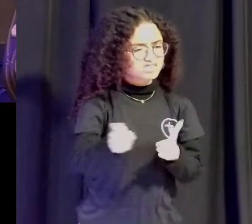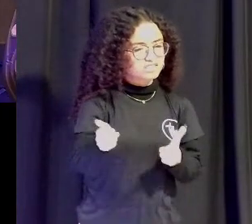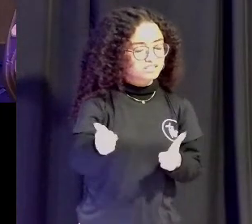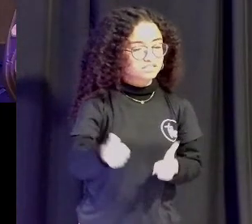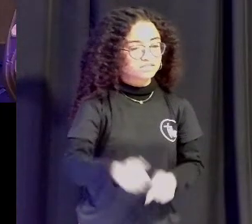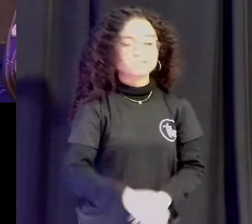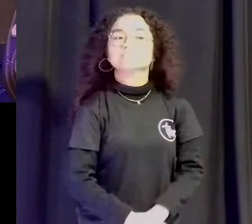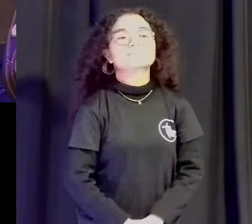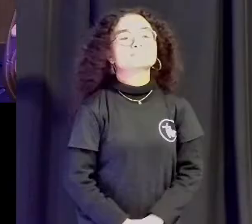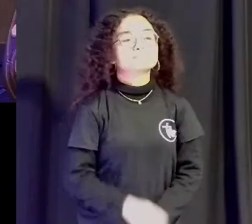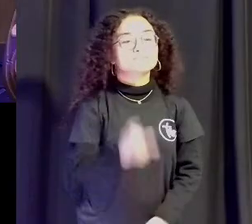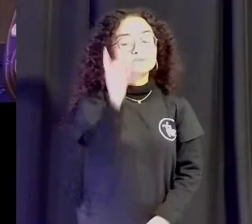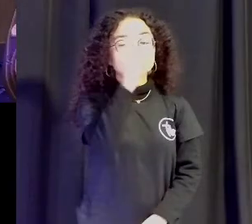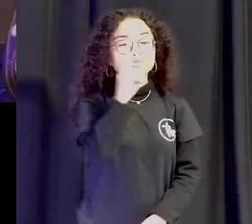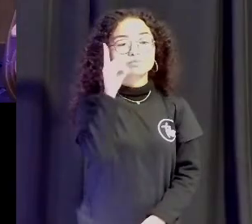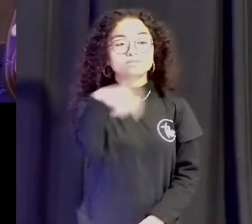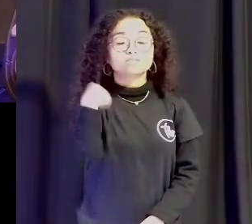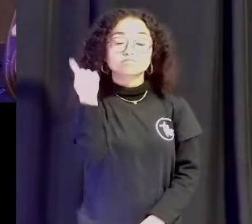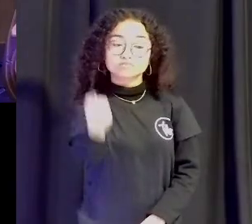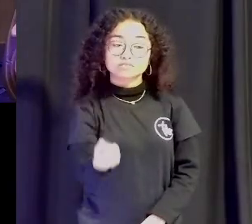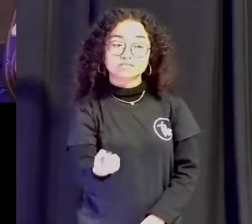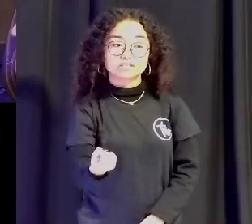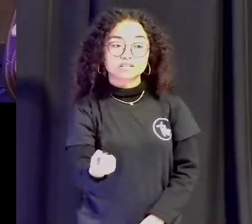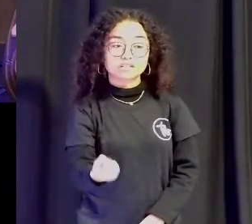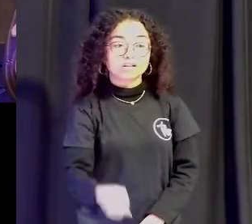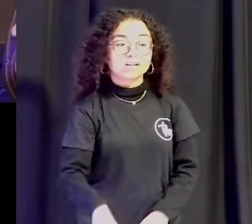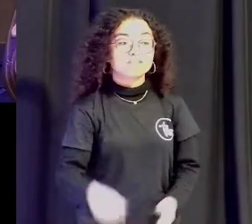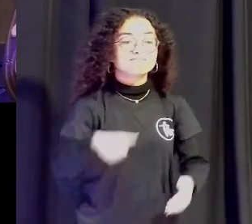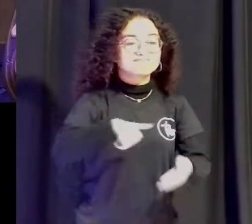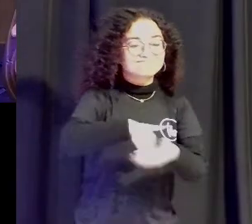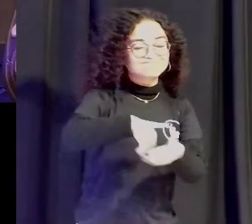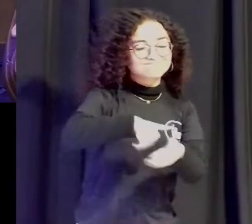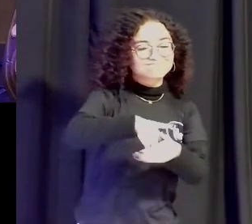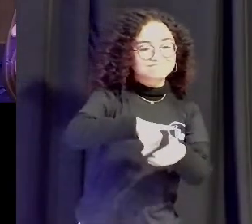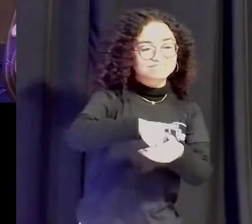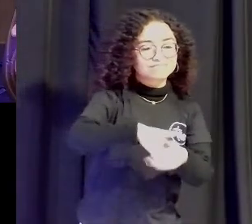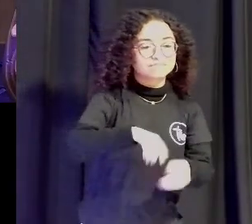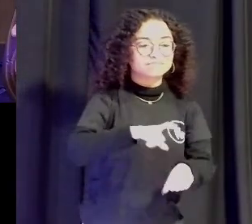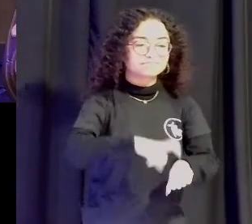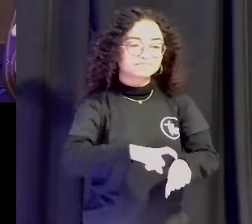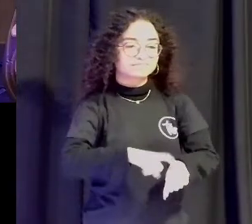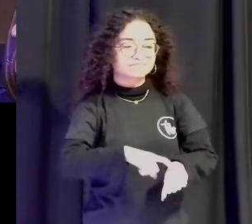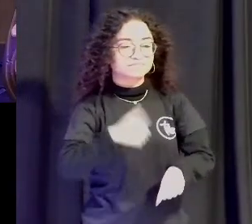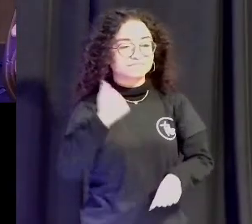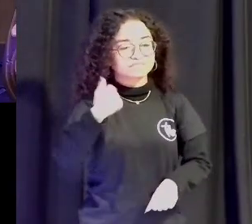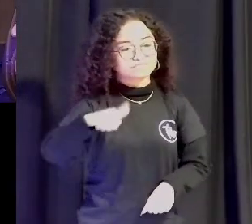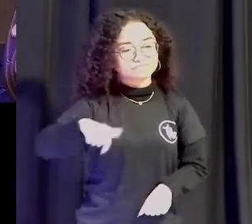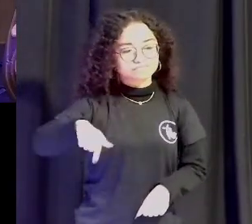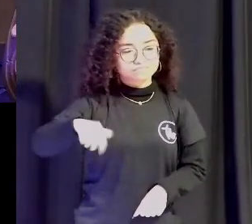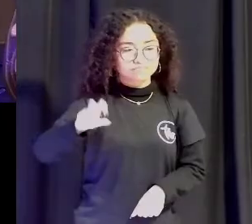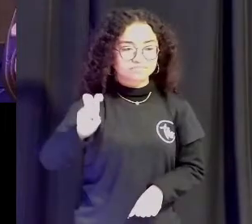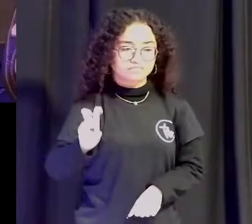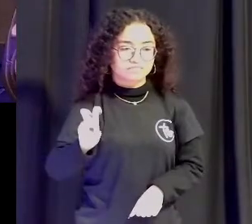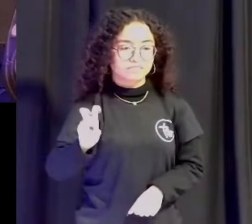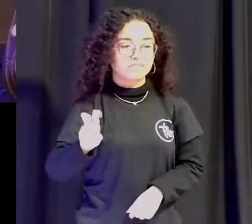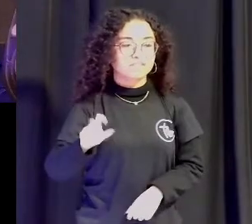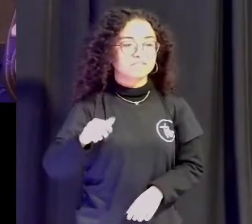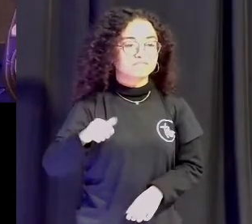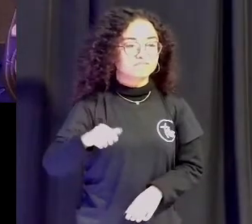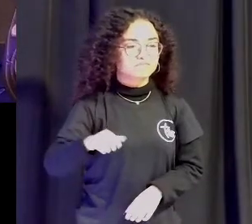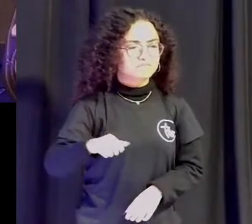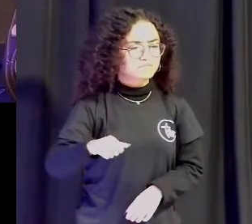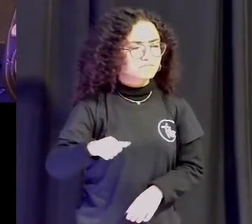Domingo que vem ele vai jogar às 5 horas da tarde, mas nós teremos o nosso culto